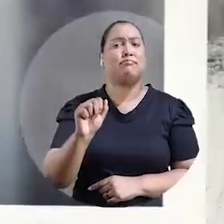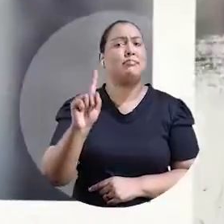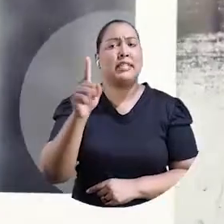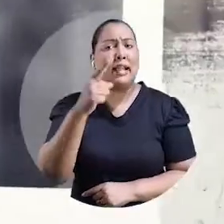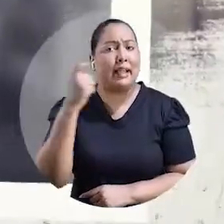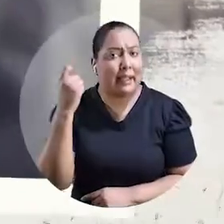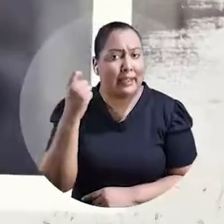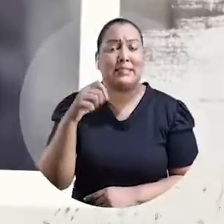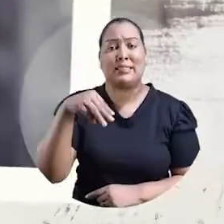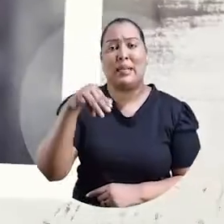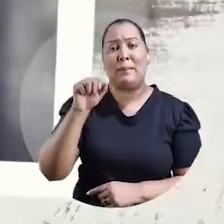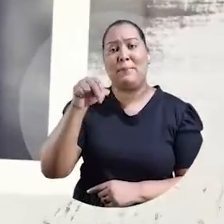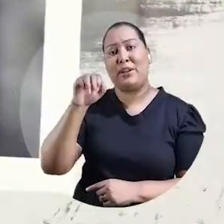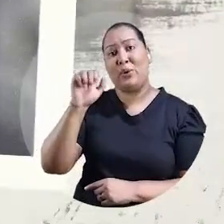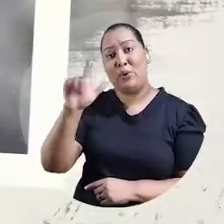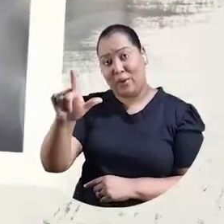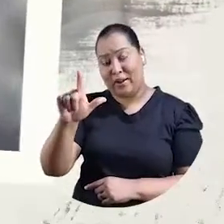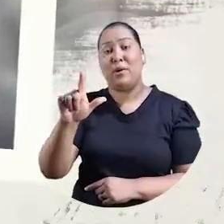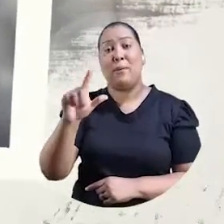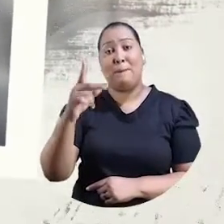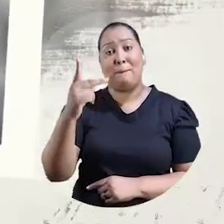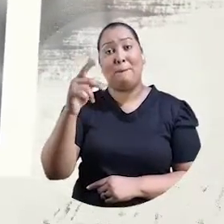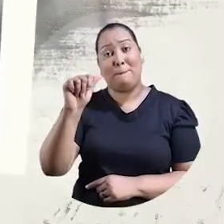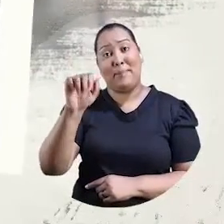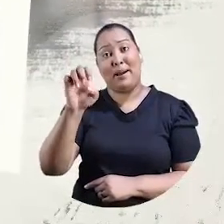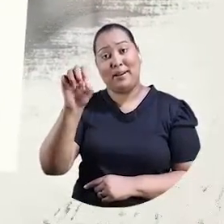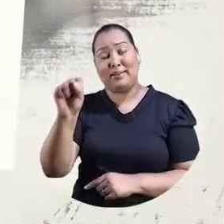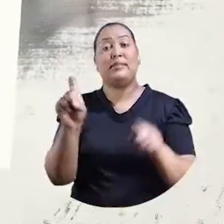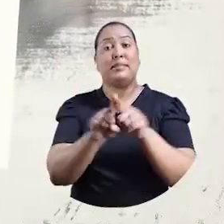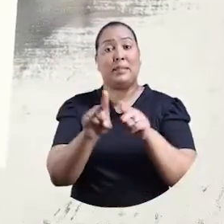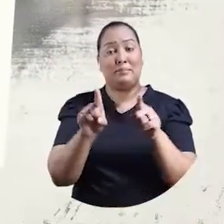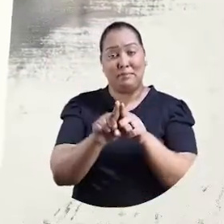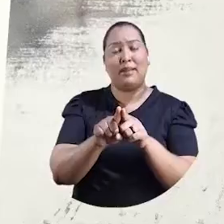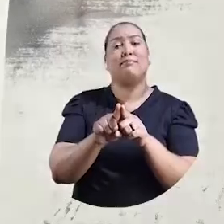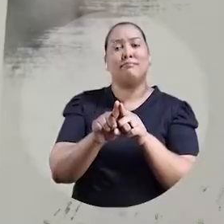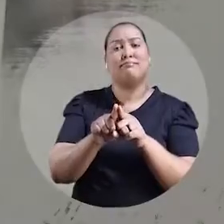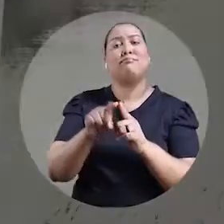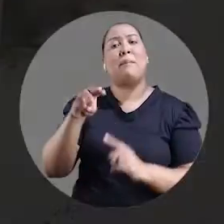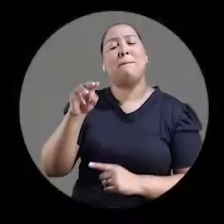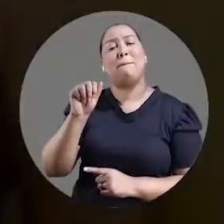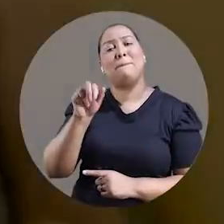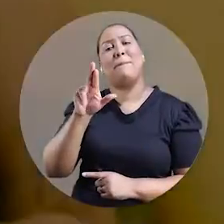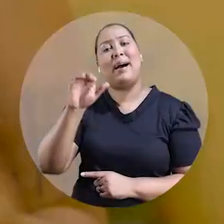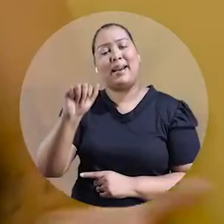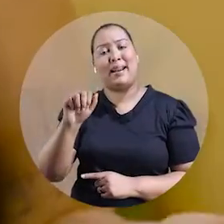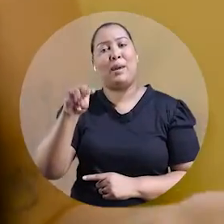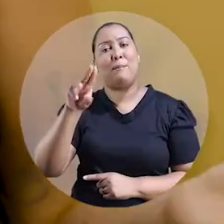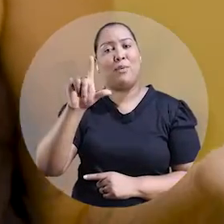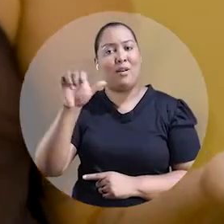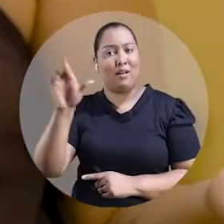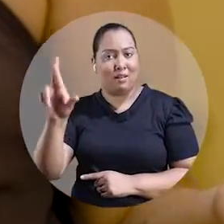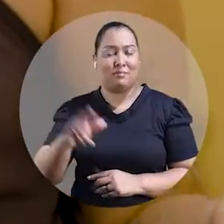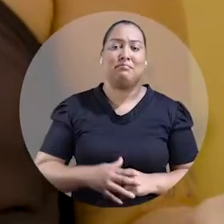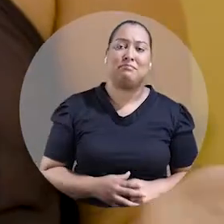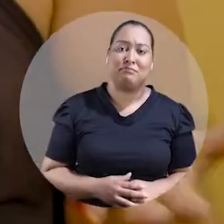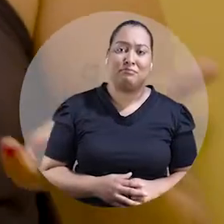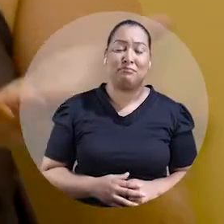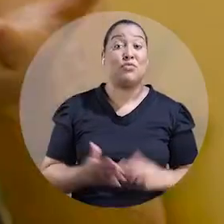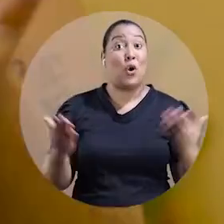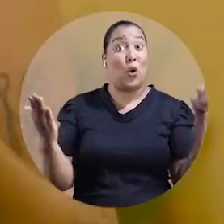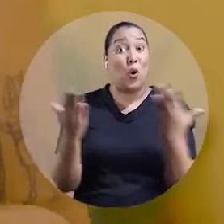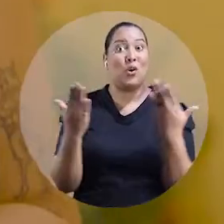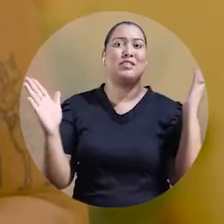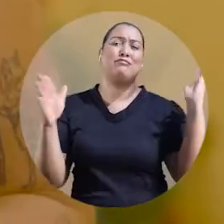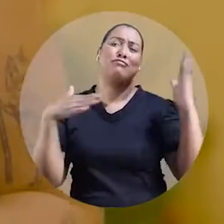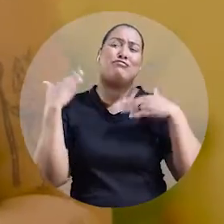e já foi ocupada por Manuel Xavier Paz Barreto e Maria de Arruda Miller. E o rolê literário de hoje foi até a